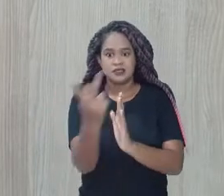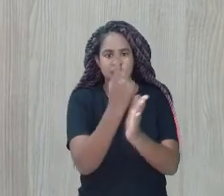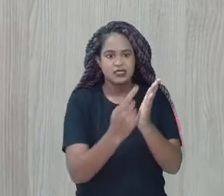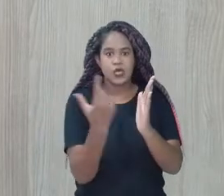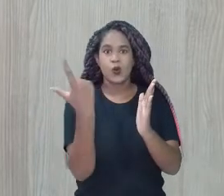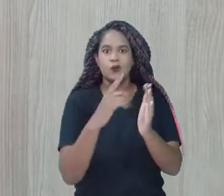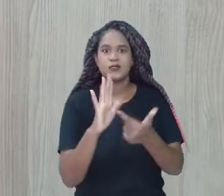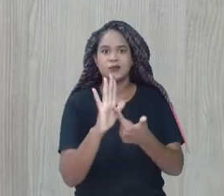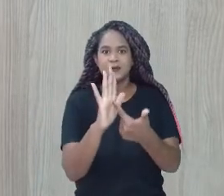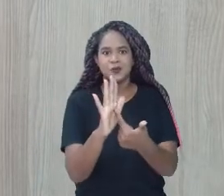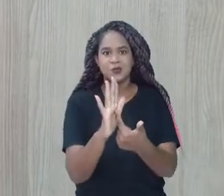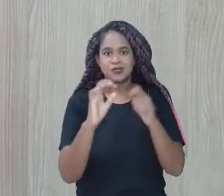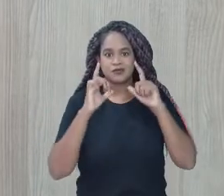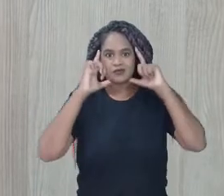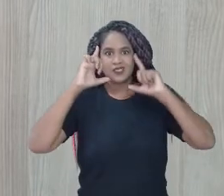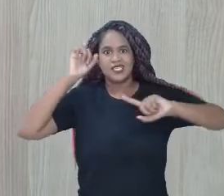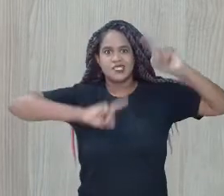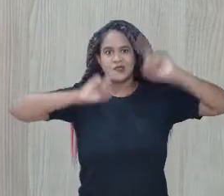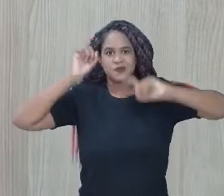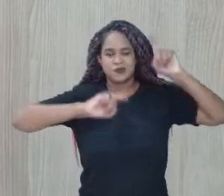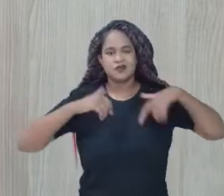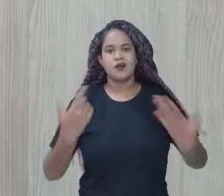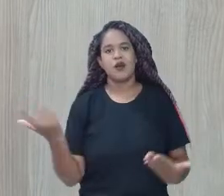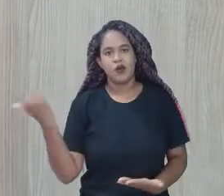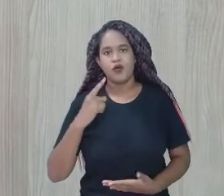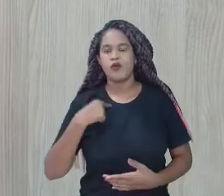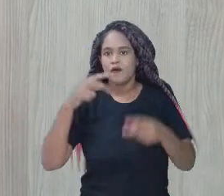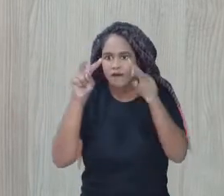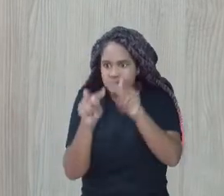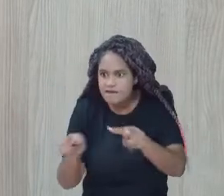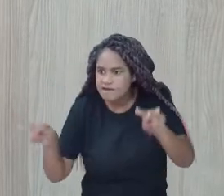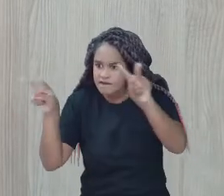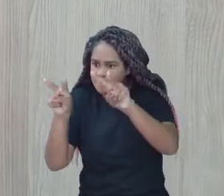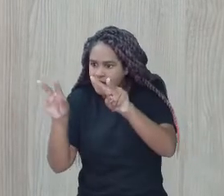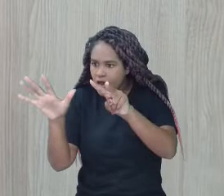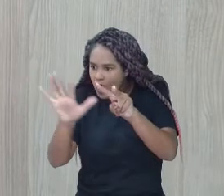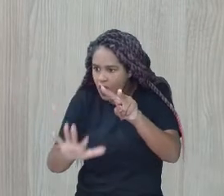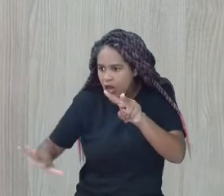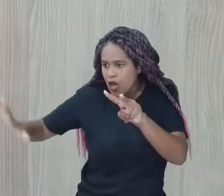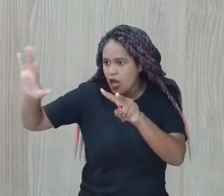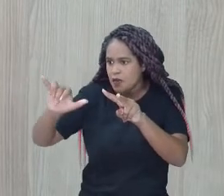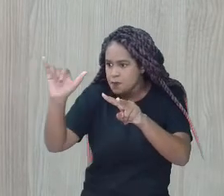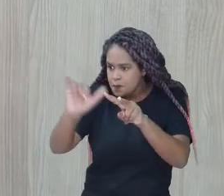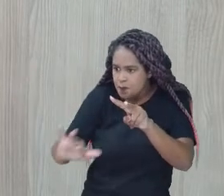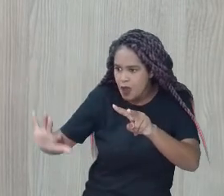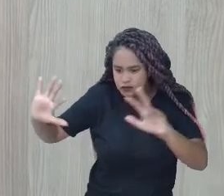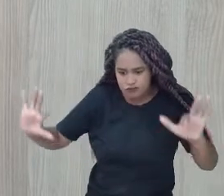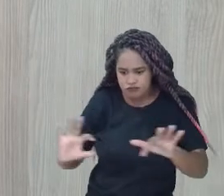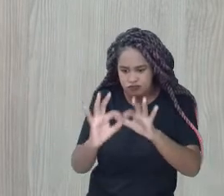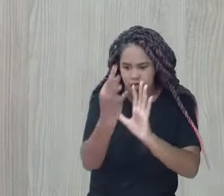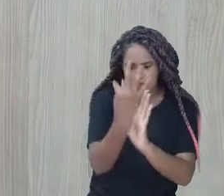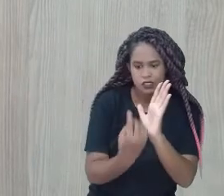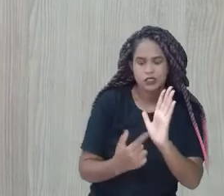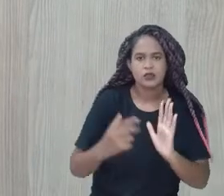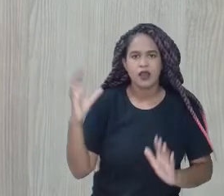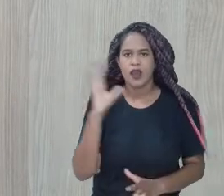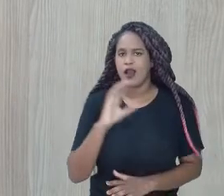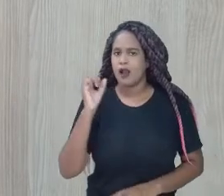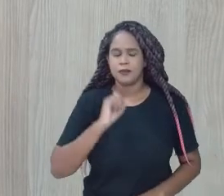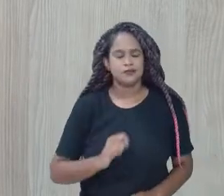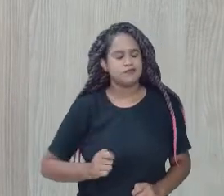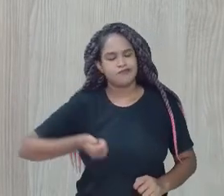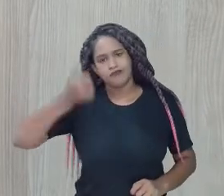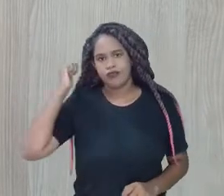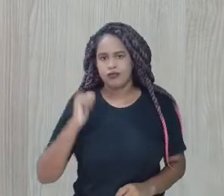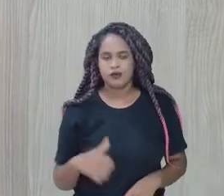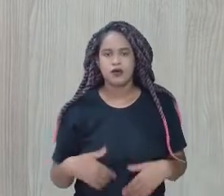a expressão dessa personagem. Então, eu consigo visualizar aquilo que a descrição está tentando fazer de forma muito mais rápida, né?